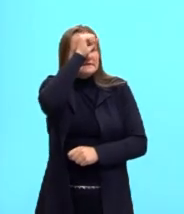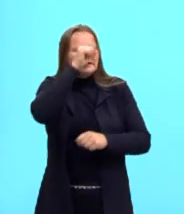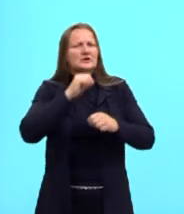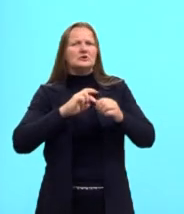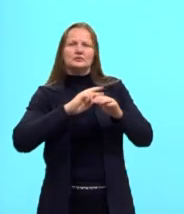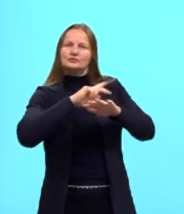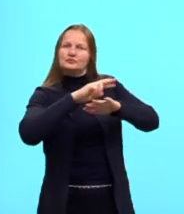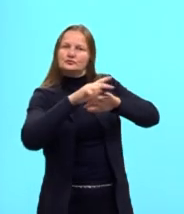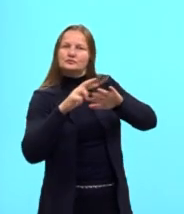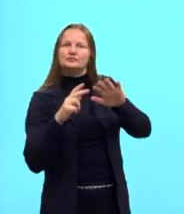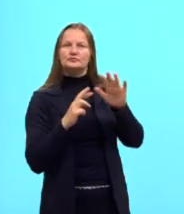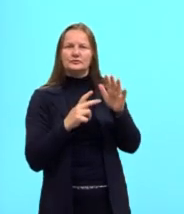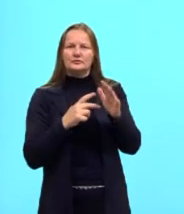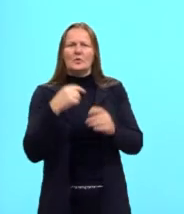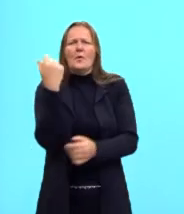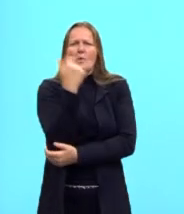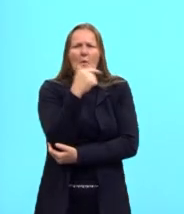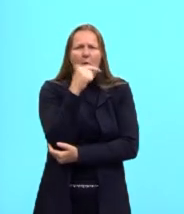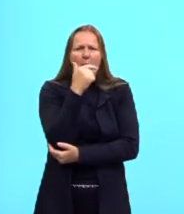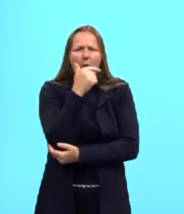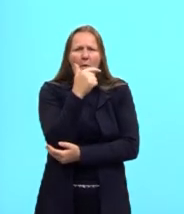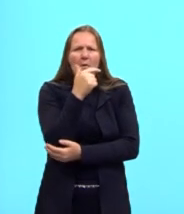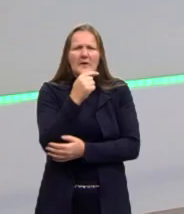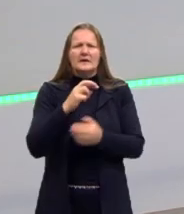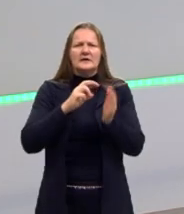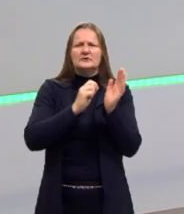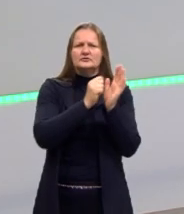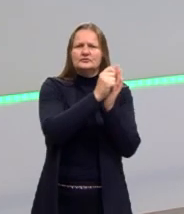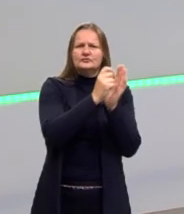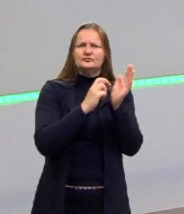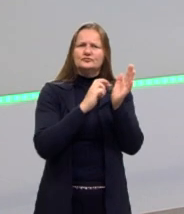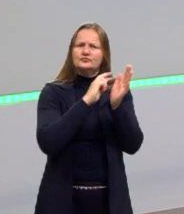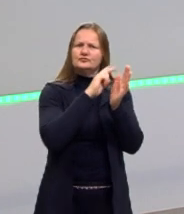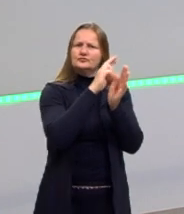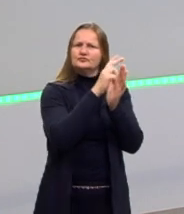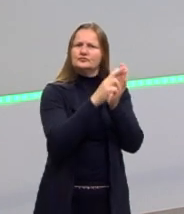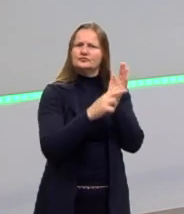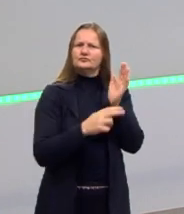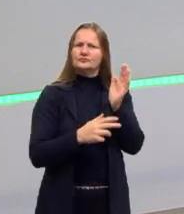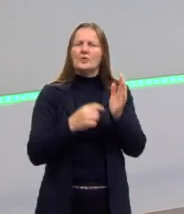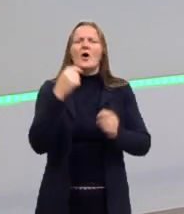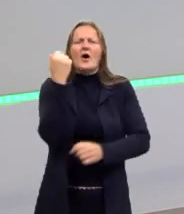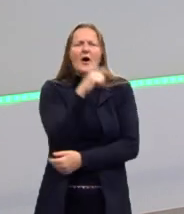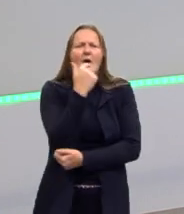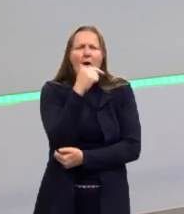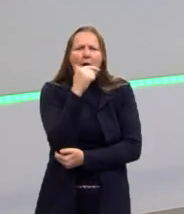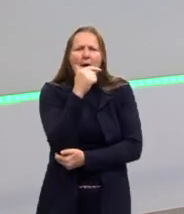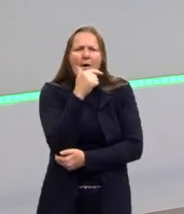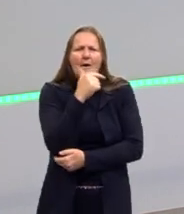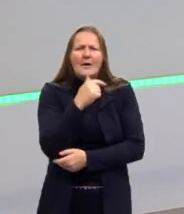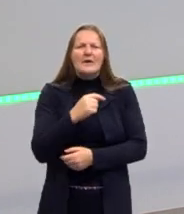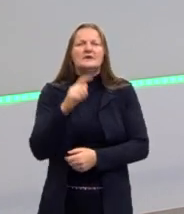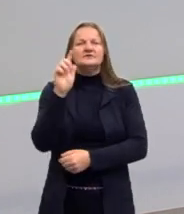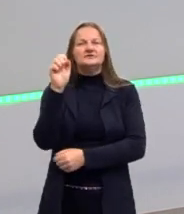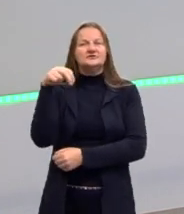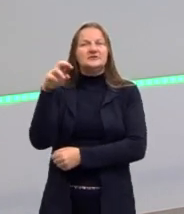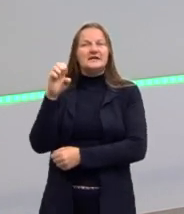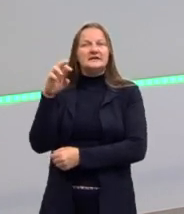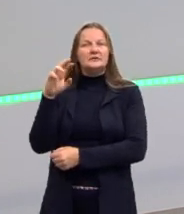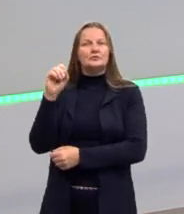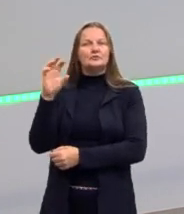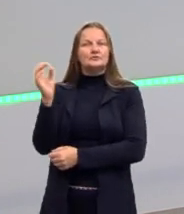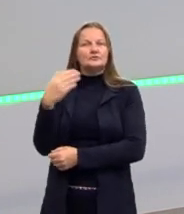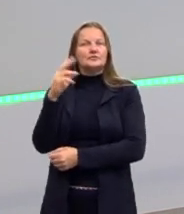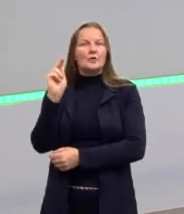gêneros de humor Será que a gente consegue aprender alguma coisa será que o gênero de humor eles servem só para